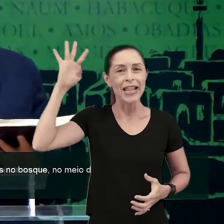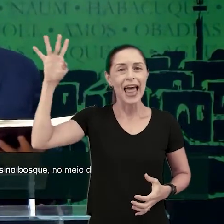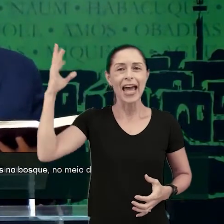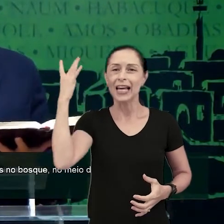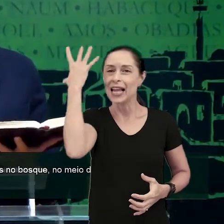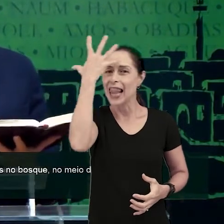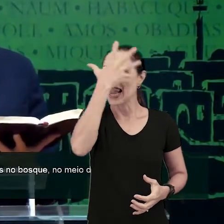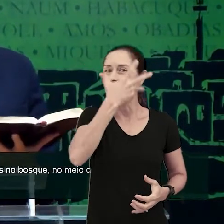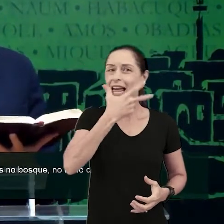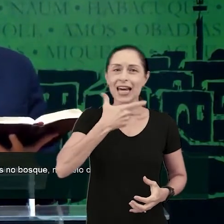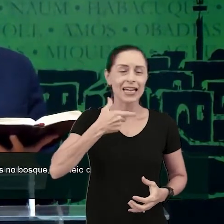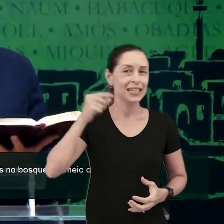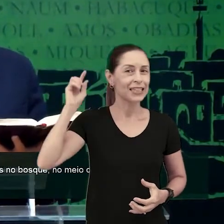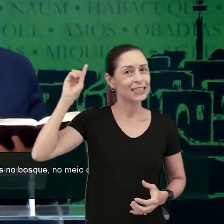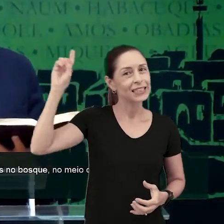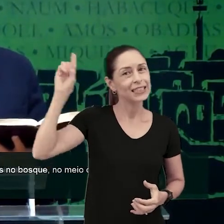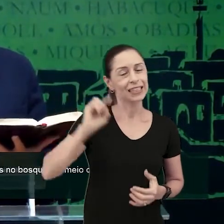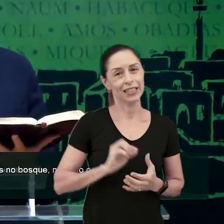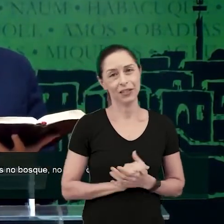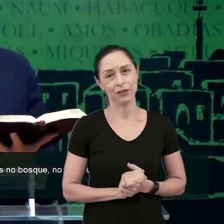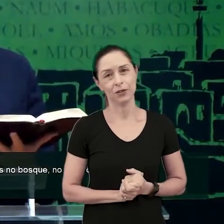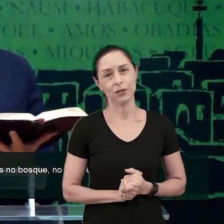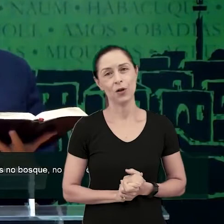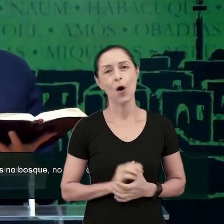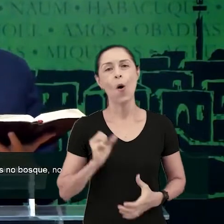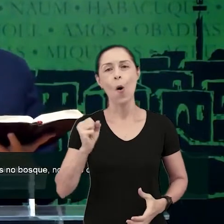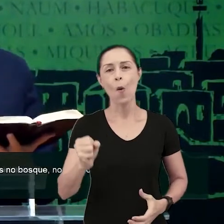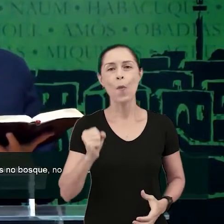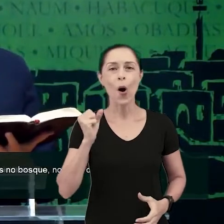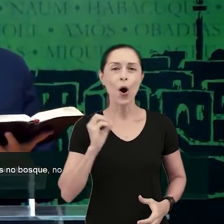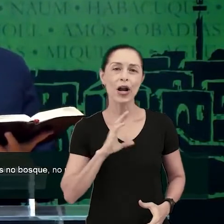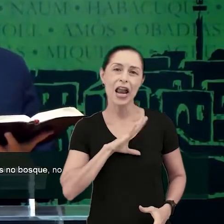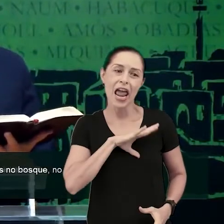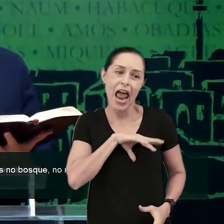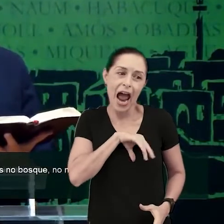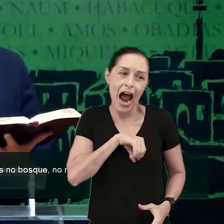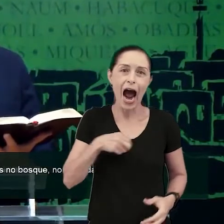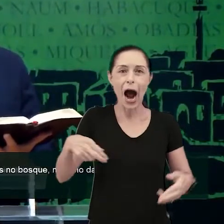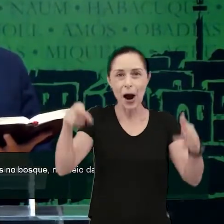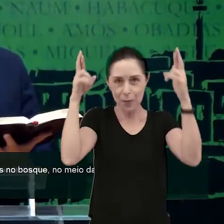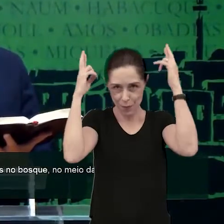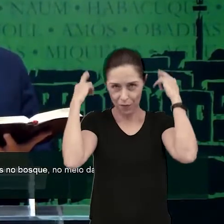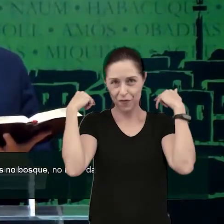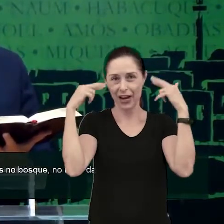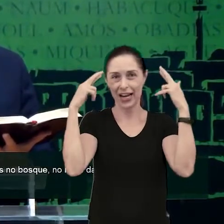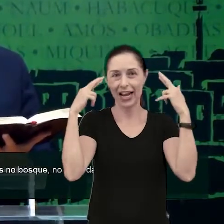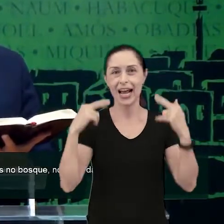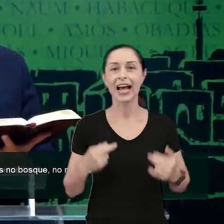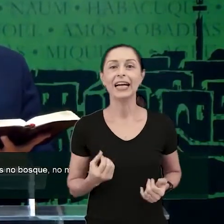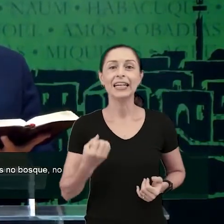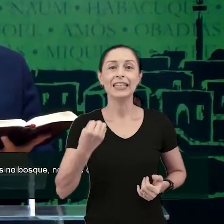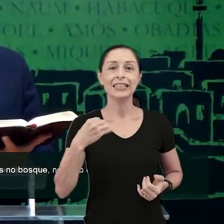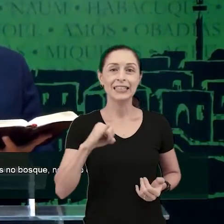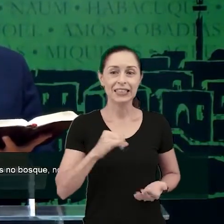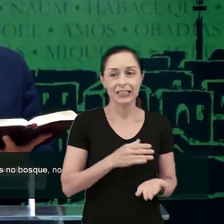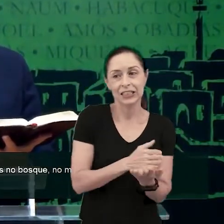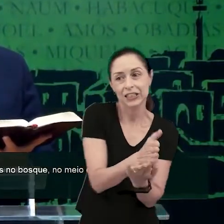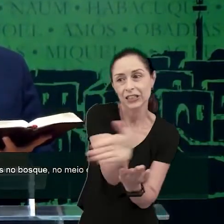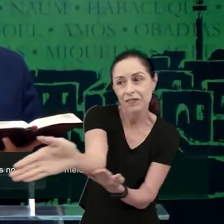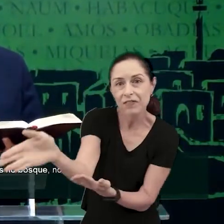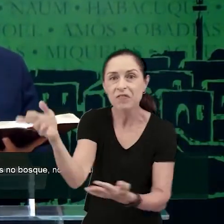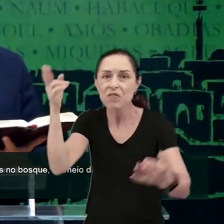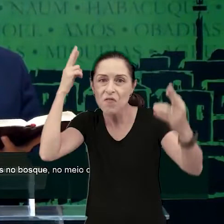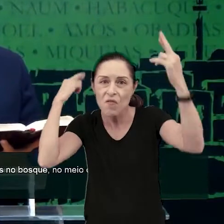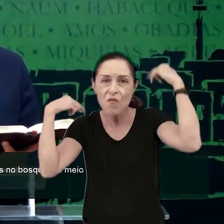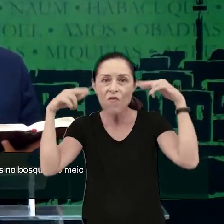O pastor é aquele que ama as ovelhas. Mesmo quando a ovelha se rebela e se afasta e